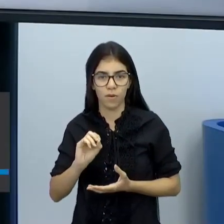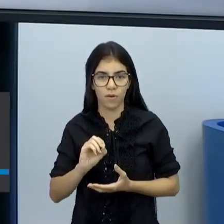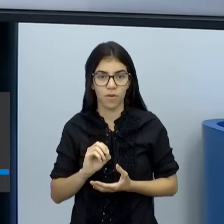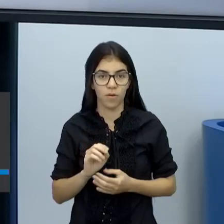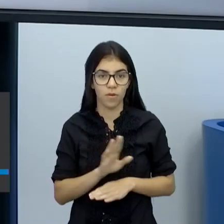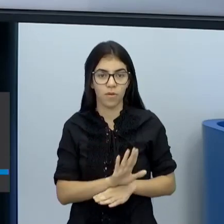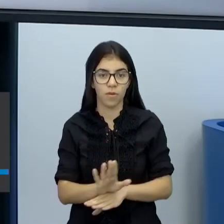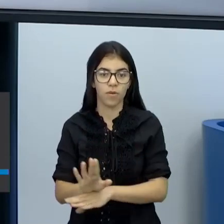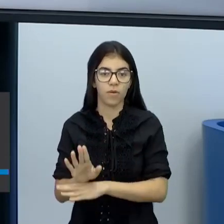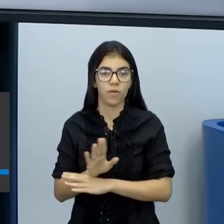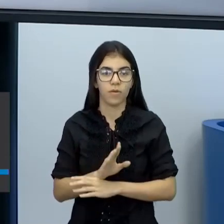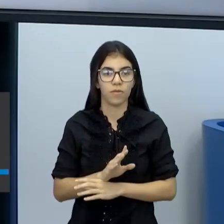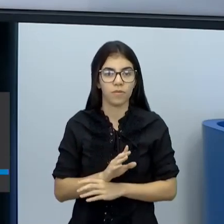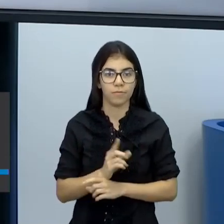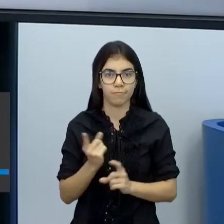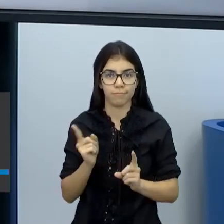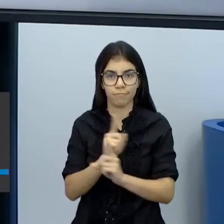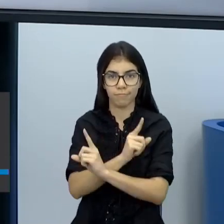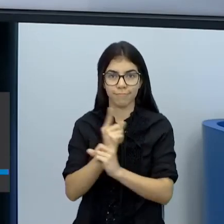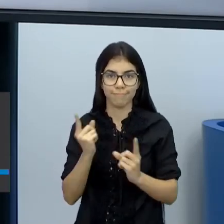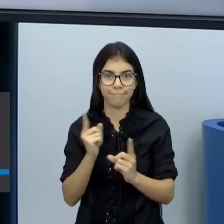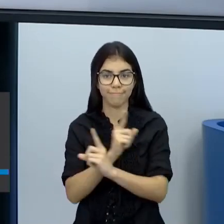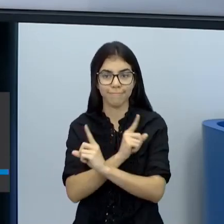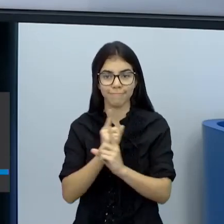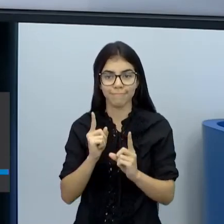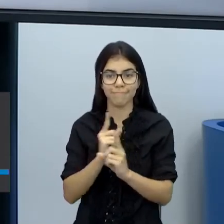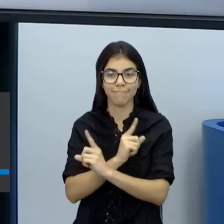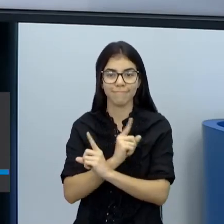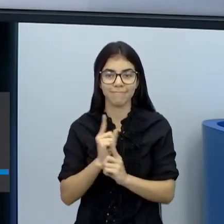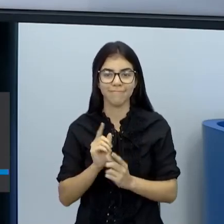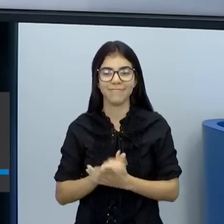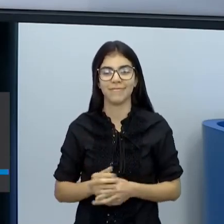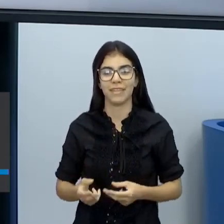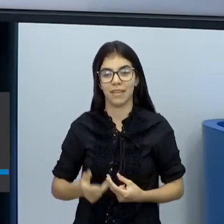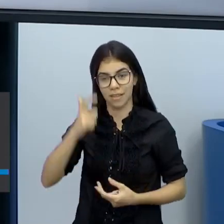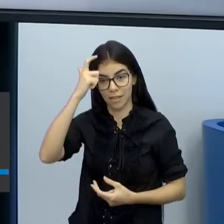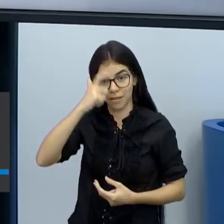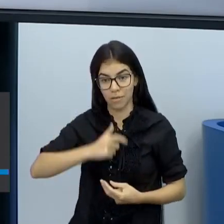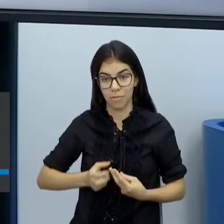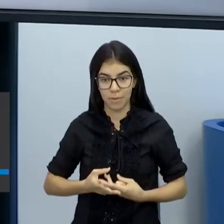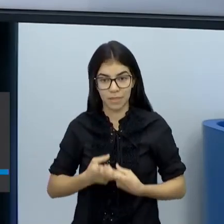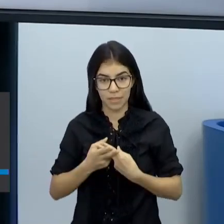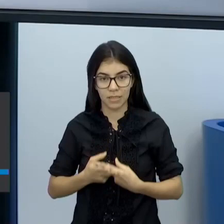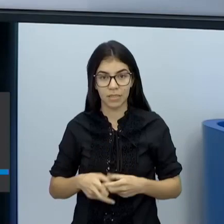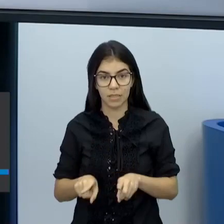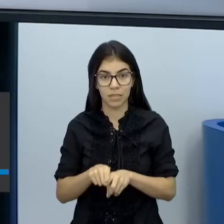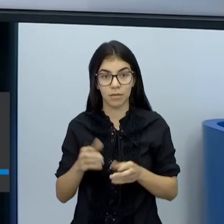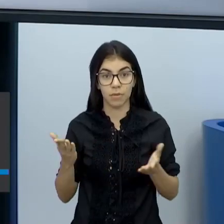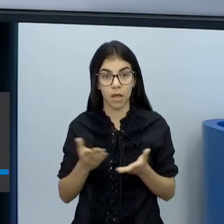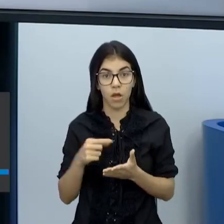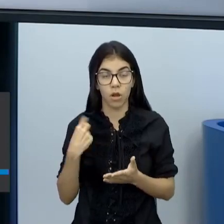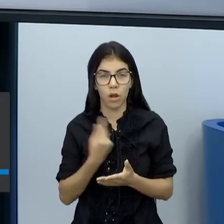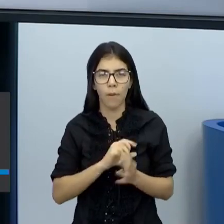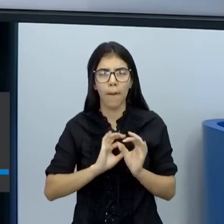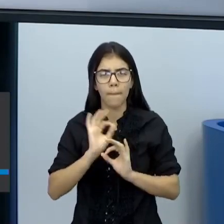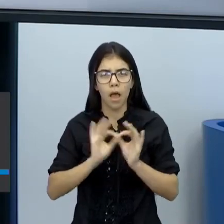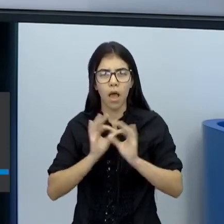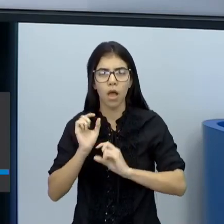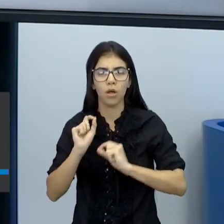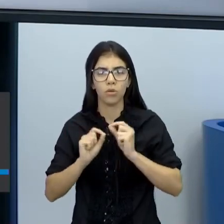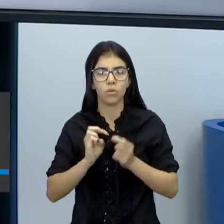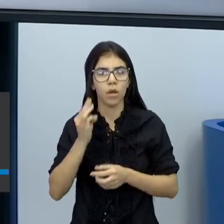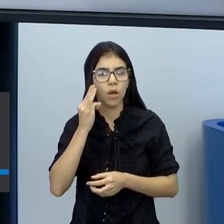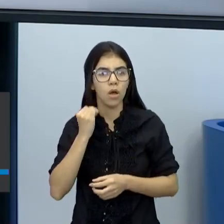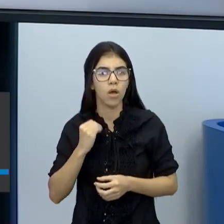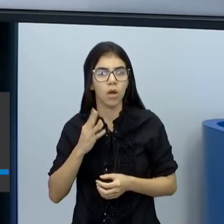a gente bem, porque ó, vai e volta. A Carol vai ter que ter paciência aqui com a gente. Então, vamos lá. Agora a gente vai mexer no quê? No sprite, né? Então,